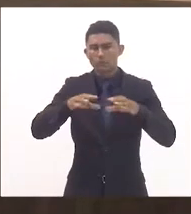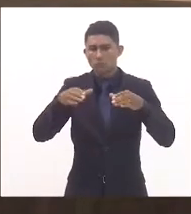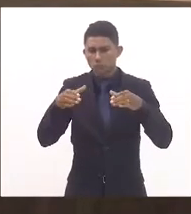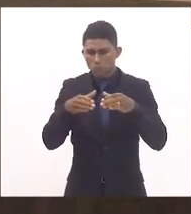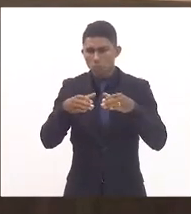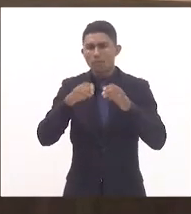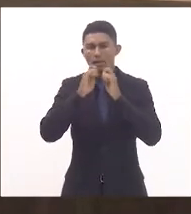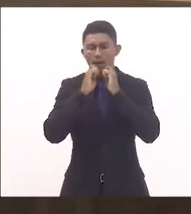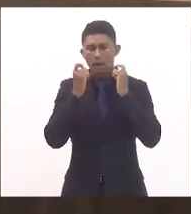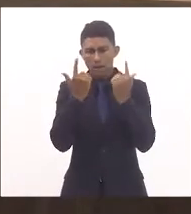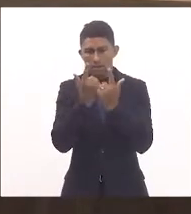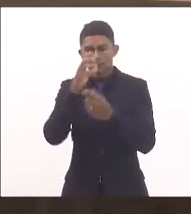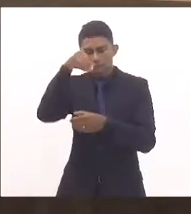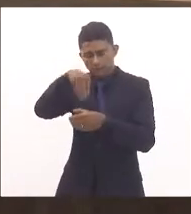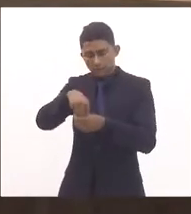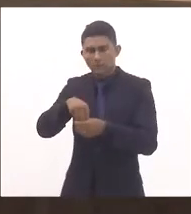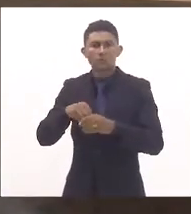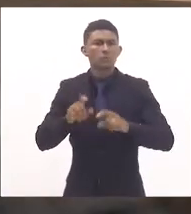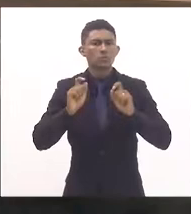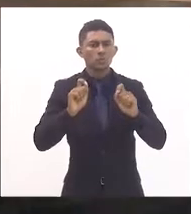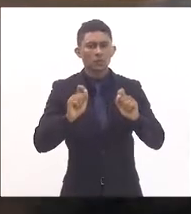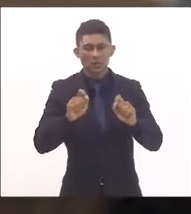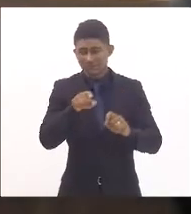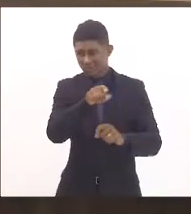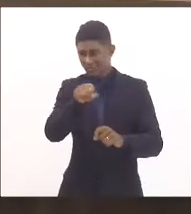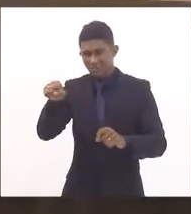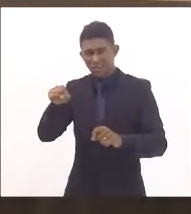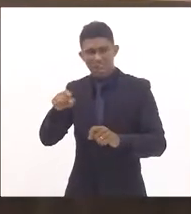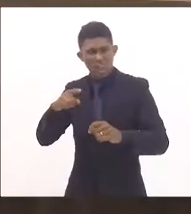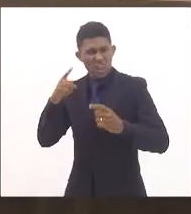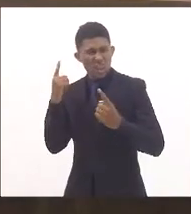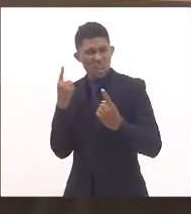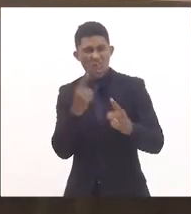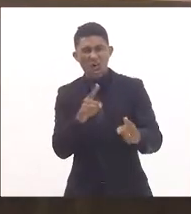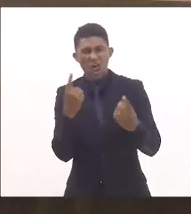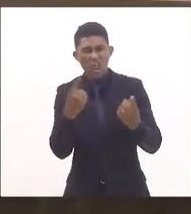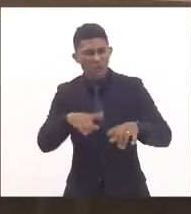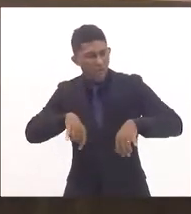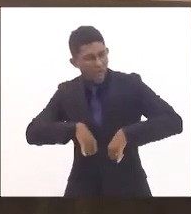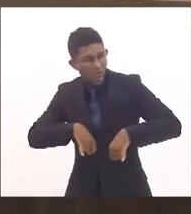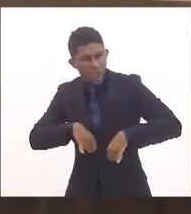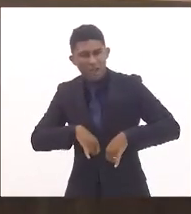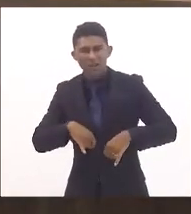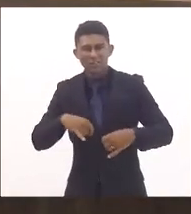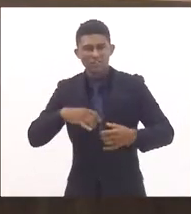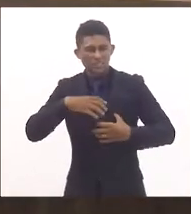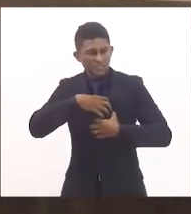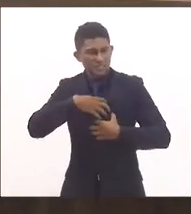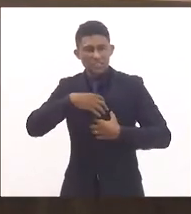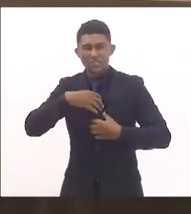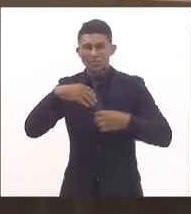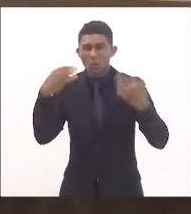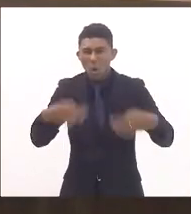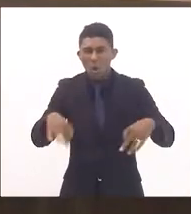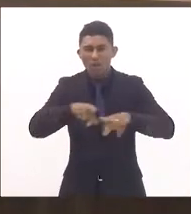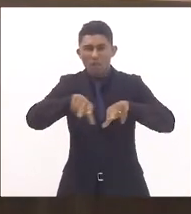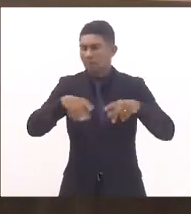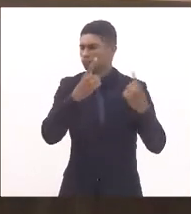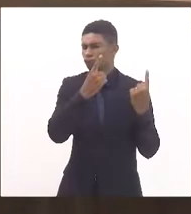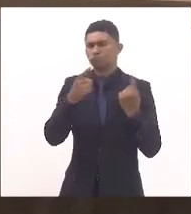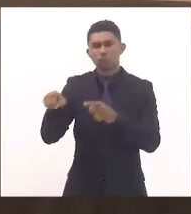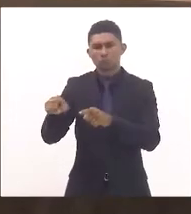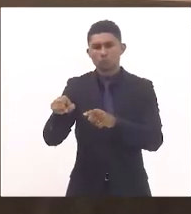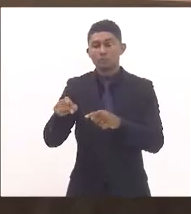como prerrogativa o combate à tortura no nosso Estado e nas suas estruturas, e está em período eleitoral e período